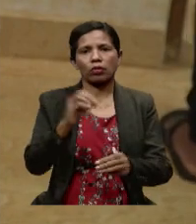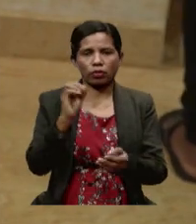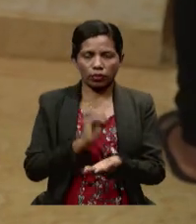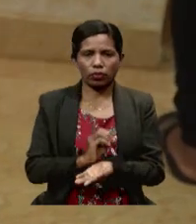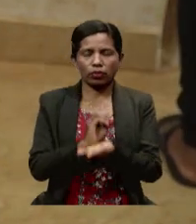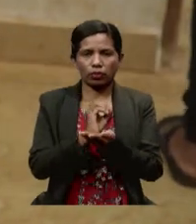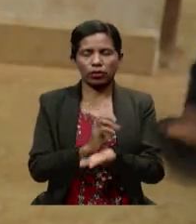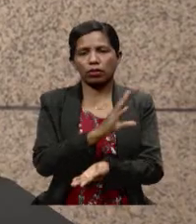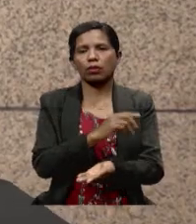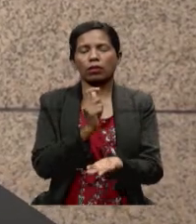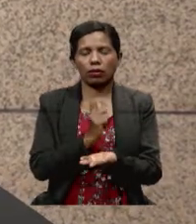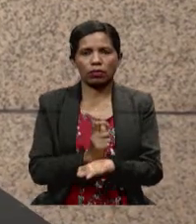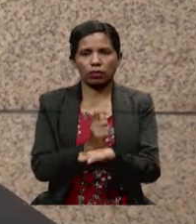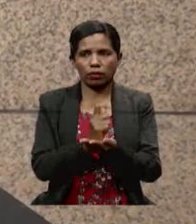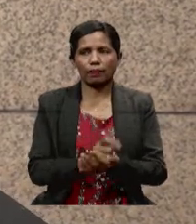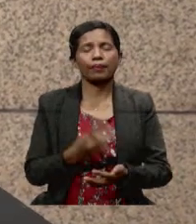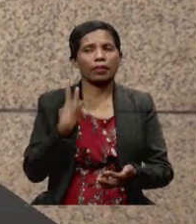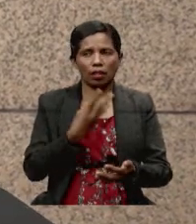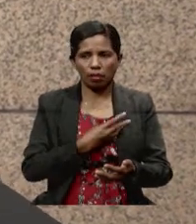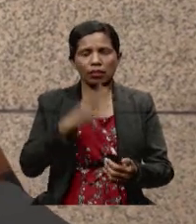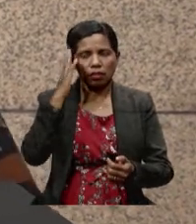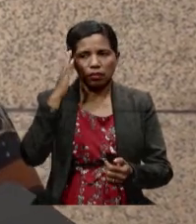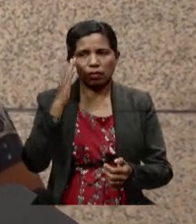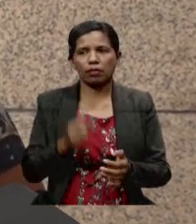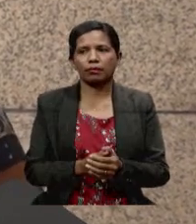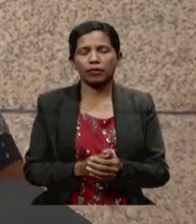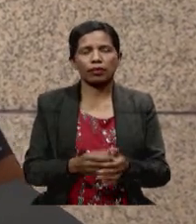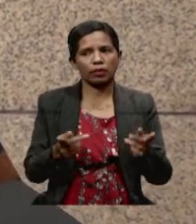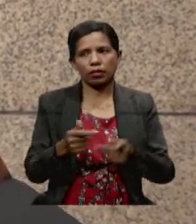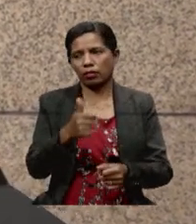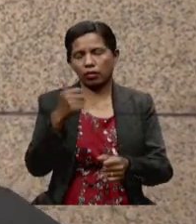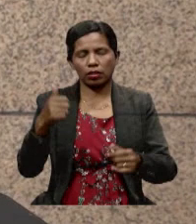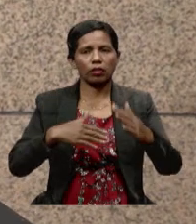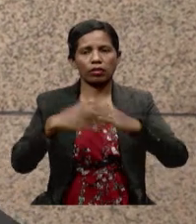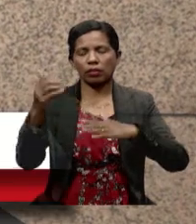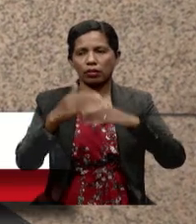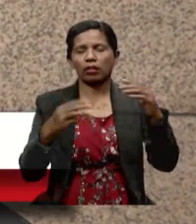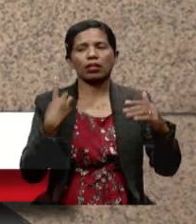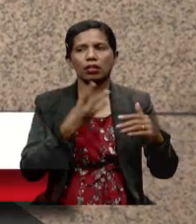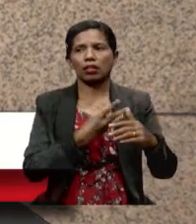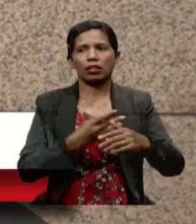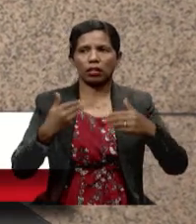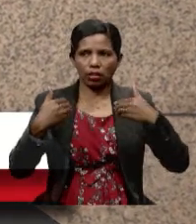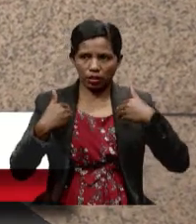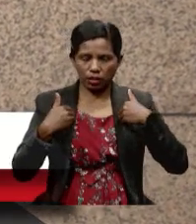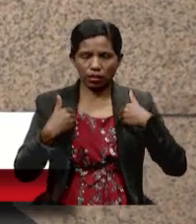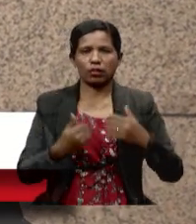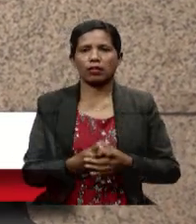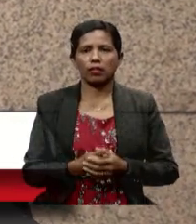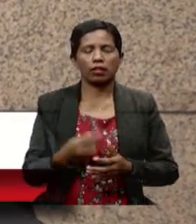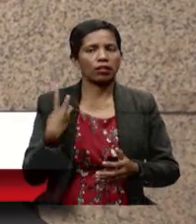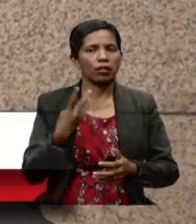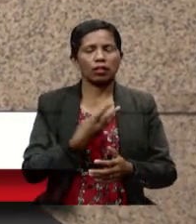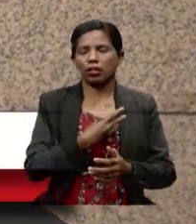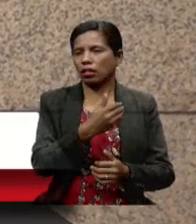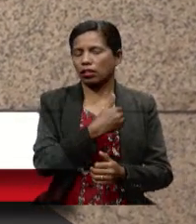ano ata urum. Mas reconhece que está aqui a parte de balo, infraestrutura será ita iha, mas recursos mos ita será